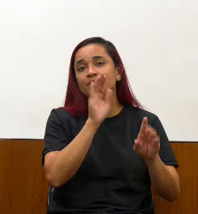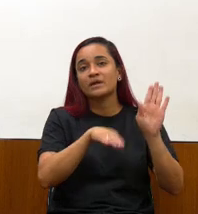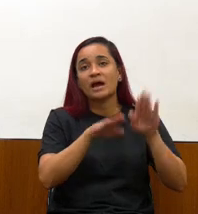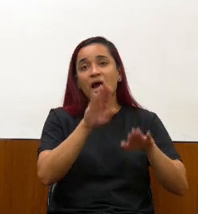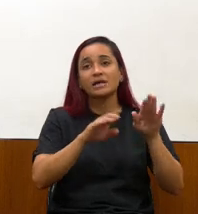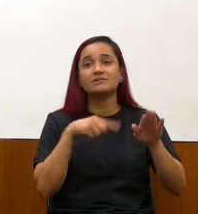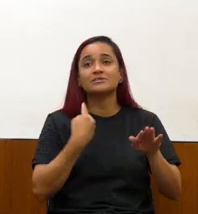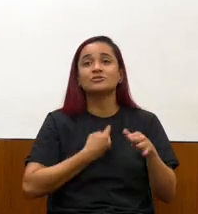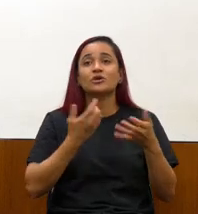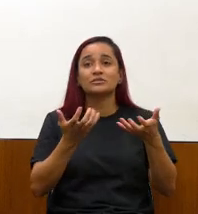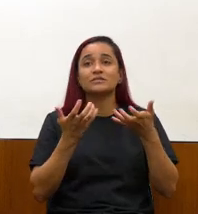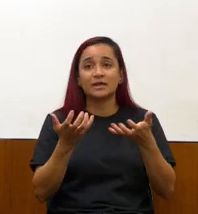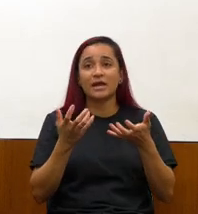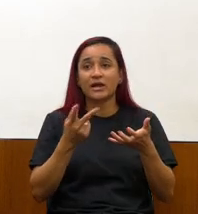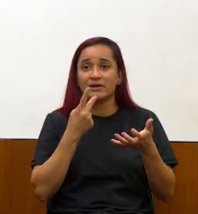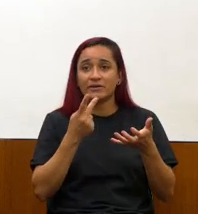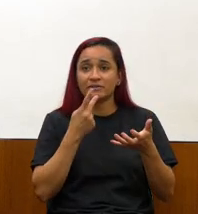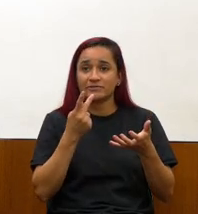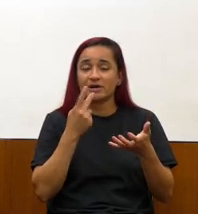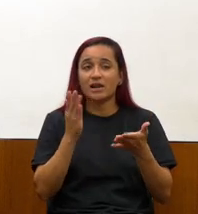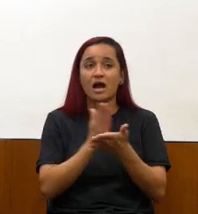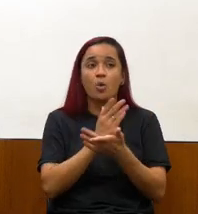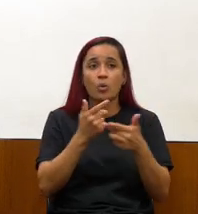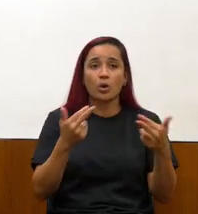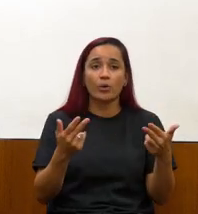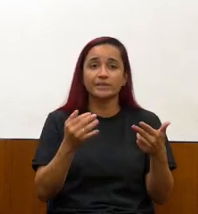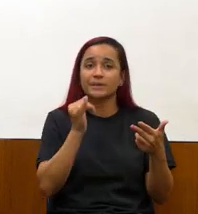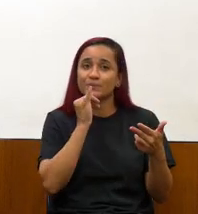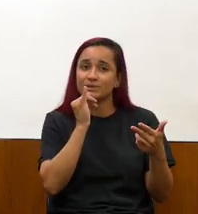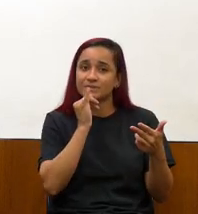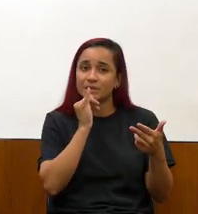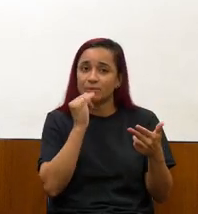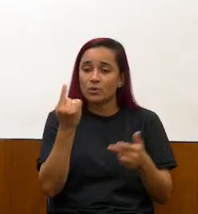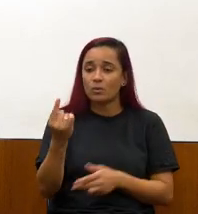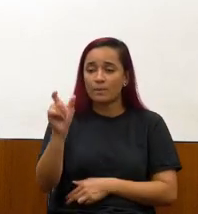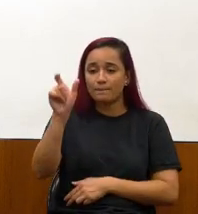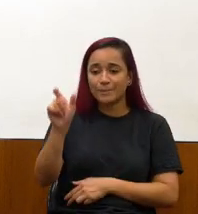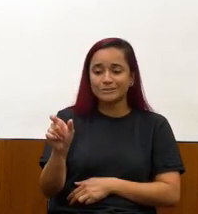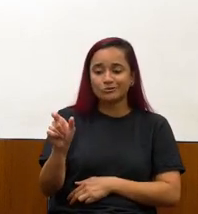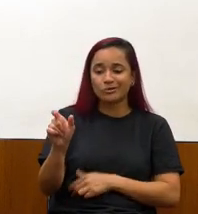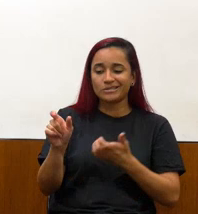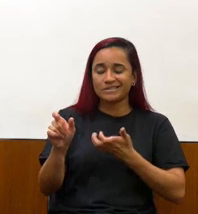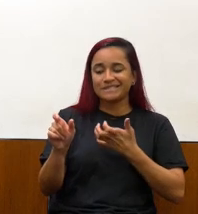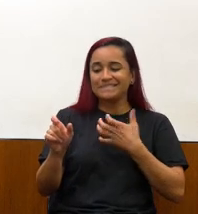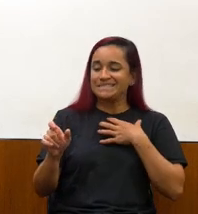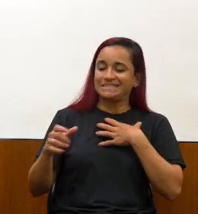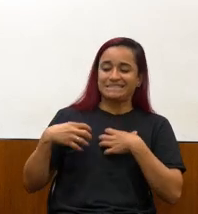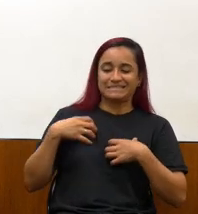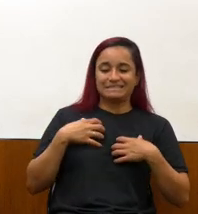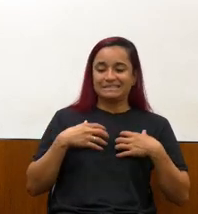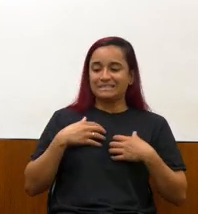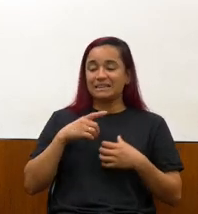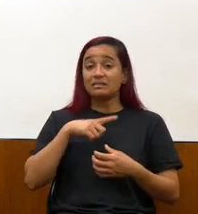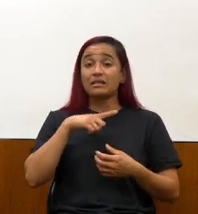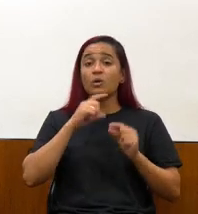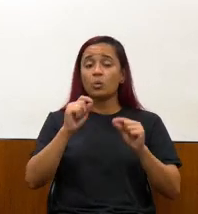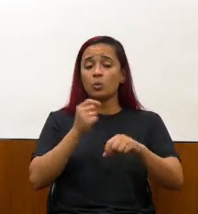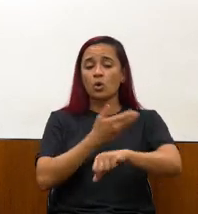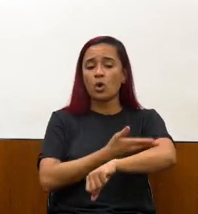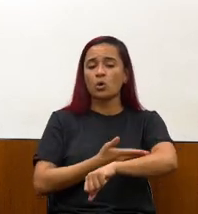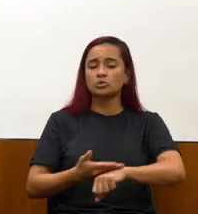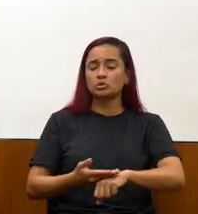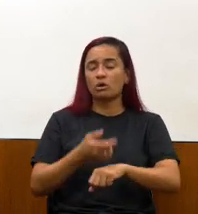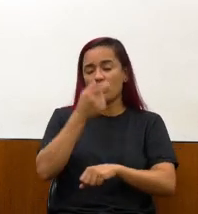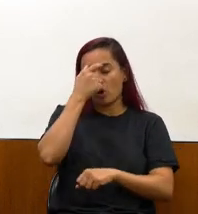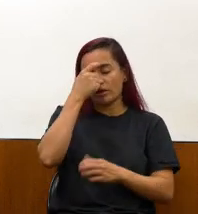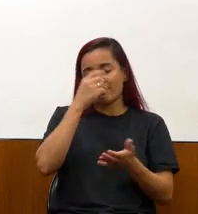a gente quer falar alguma coisa para alguma pessoa e a gente está cheio de comportamentos inconscientes.